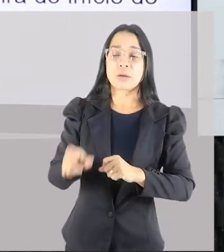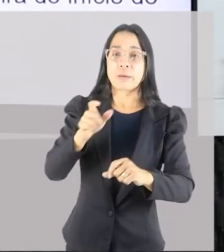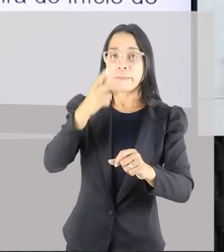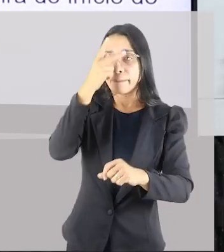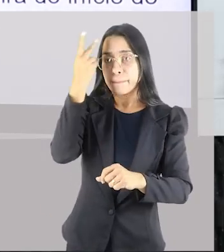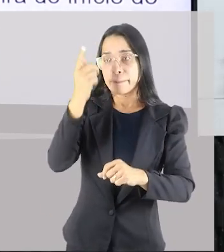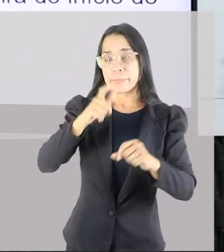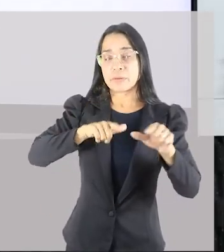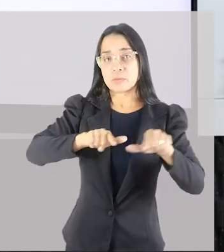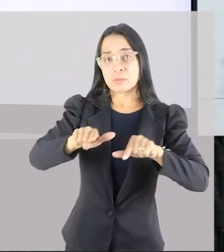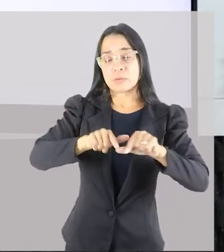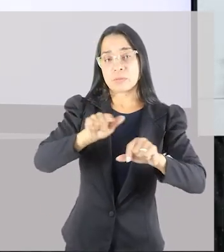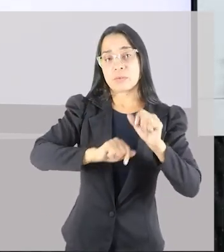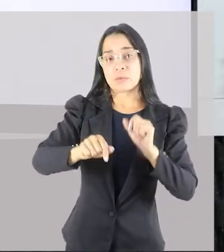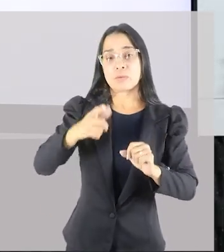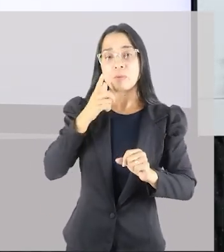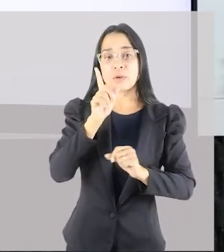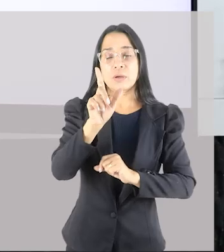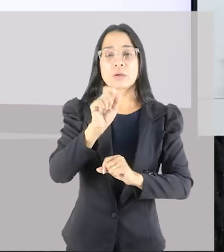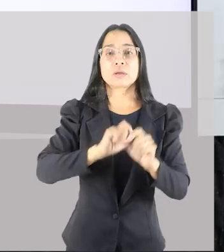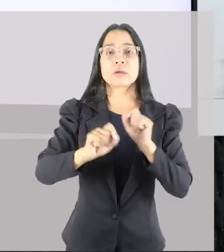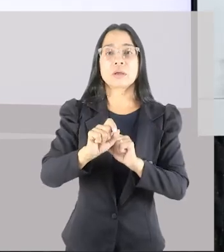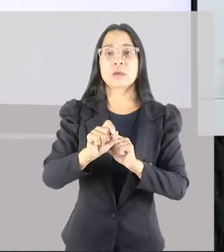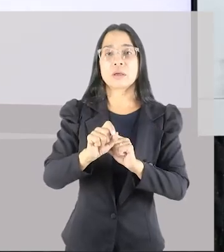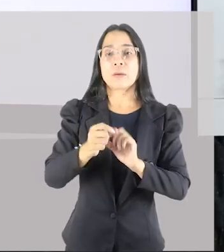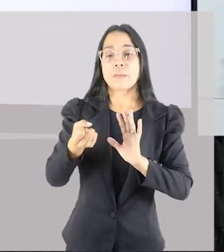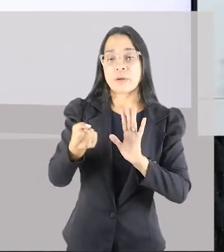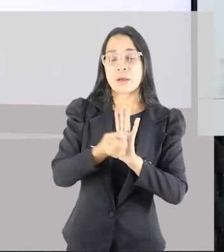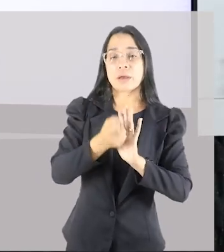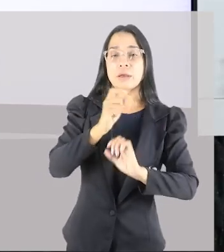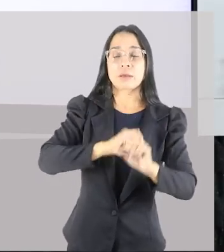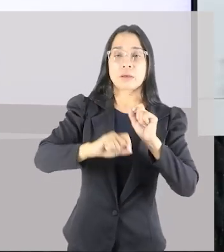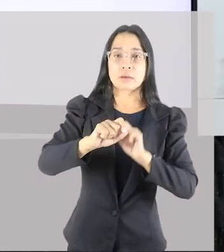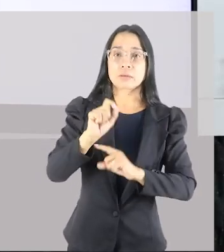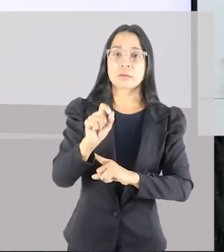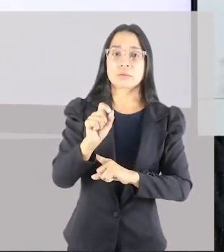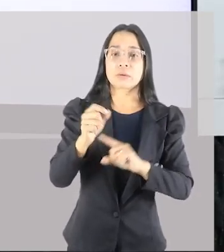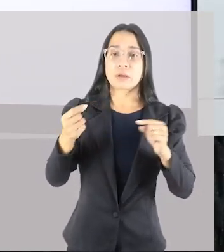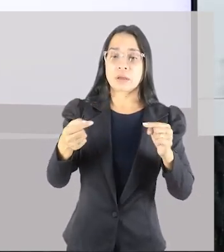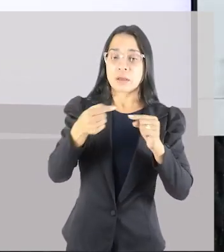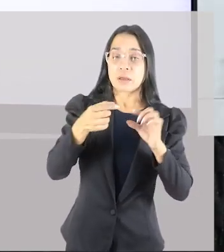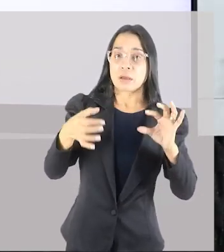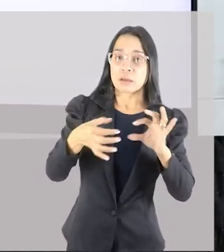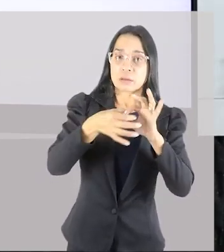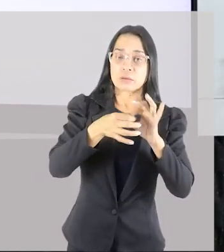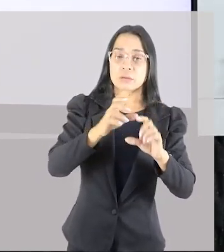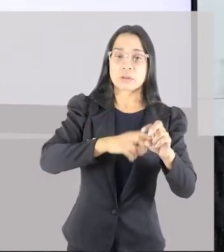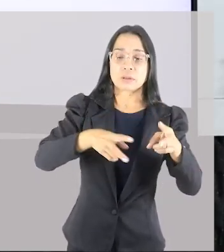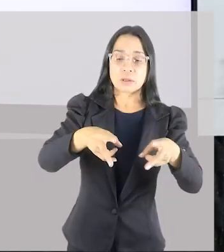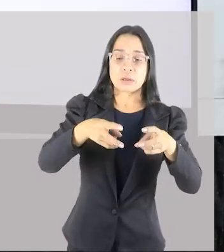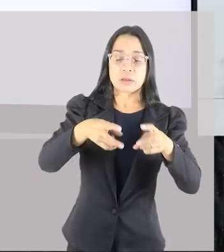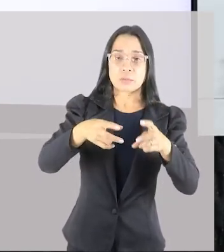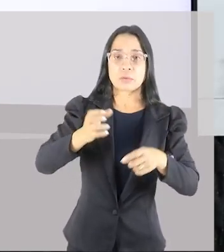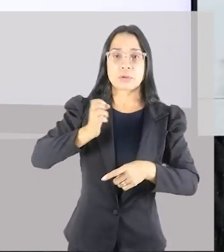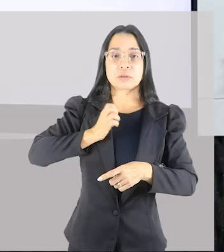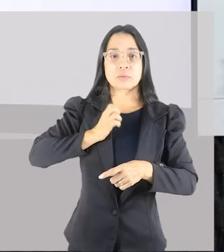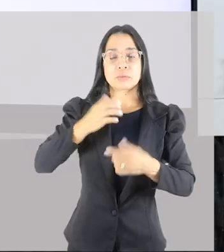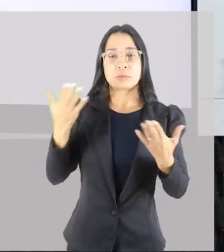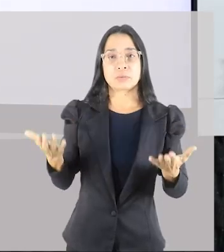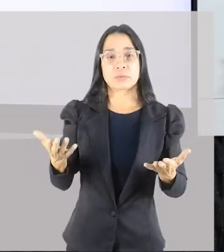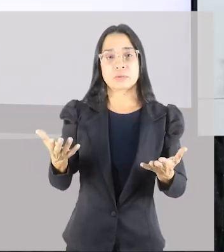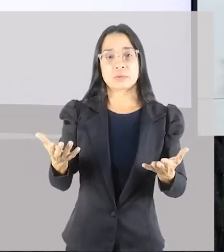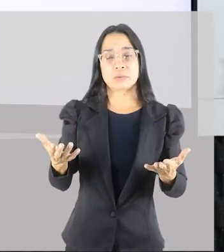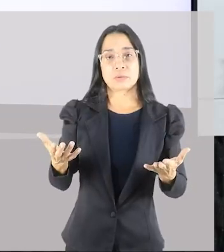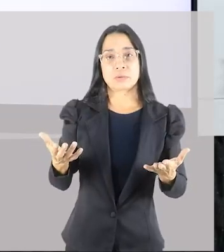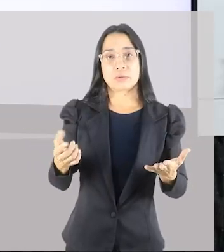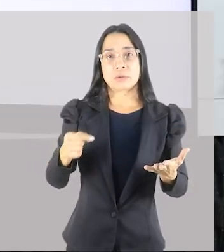custo da vida que ele tem é marcada é extremamente associada à exploração burguesa então